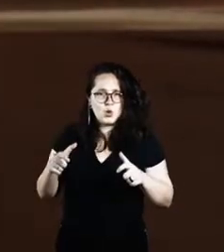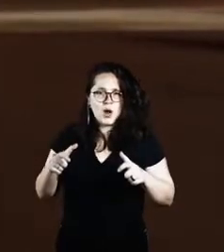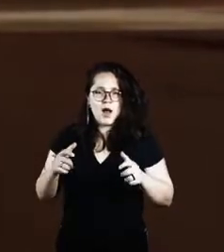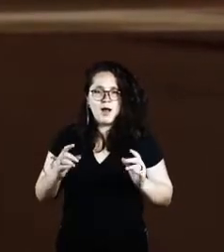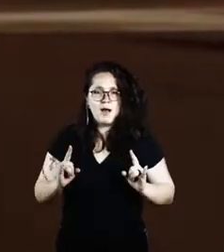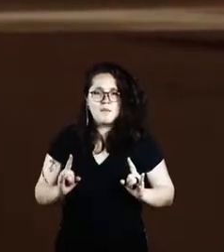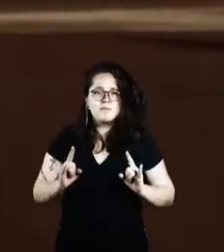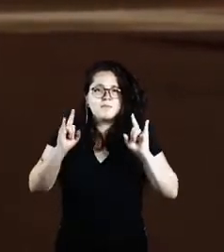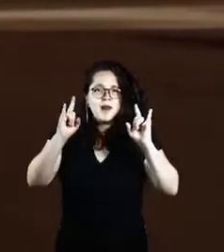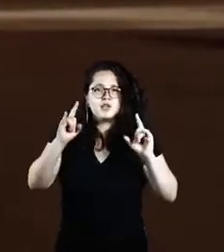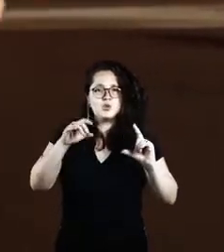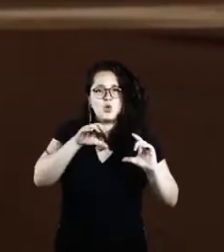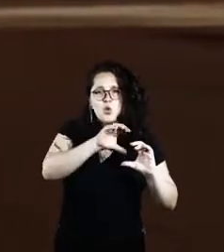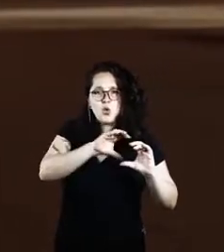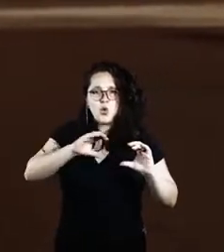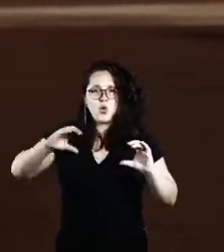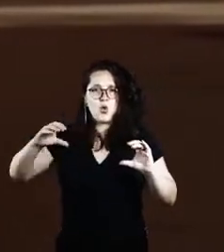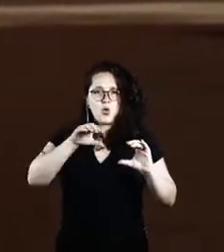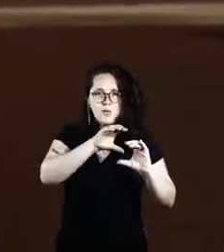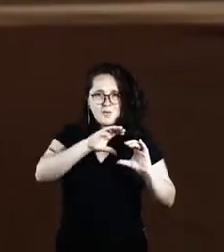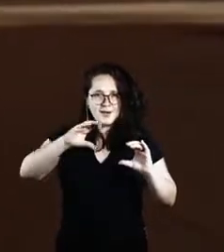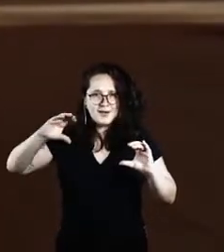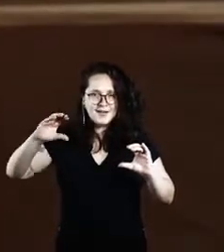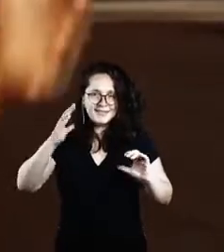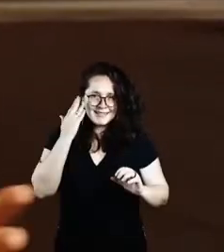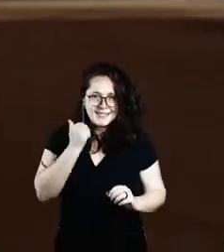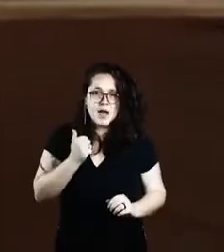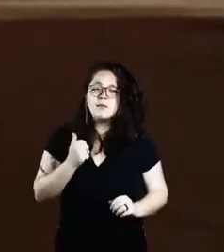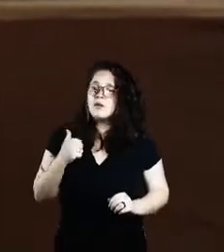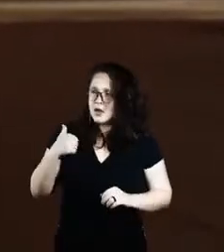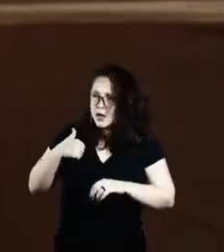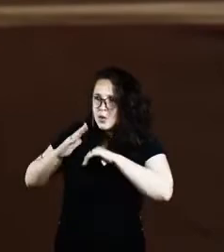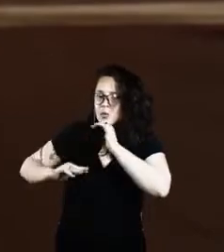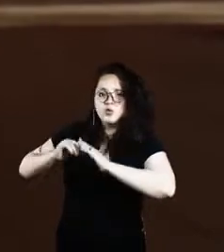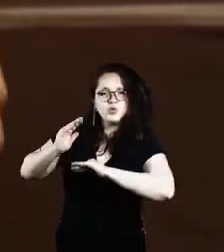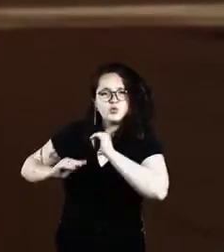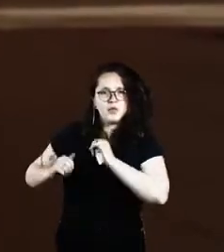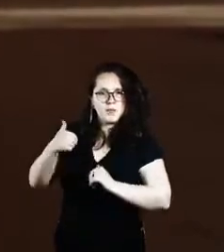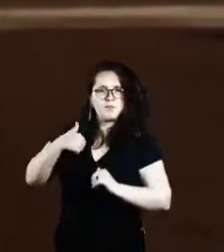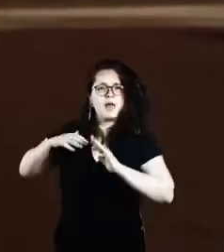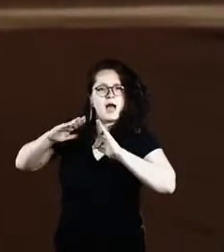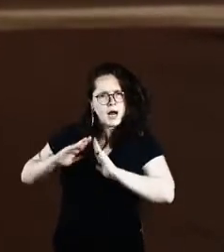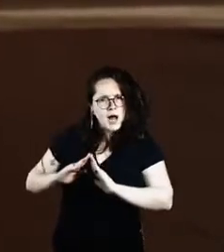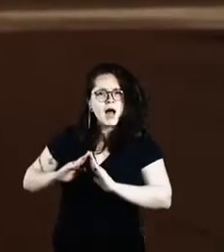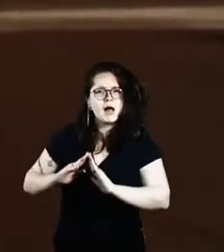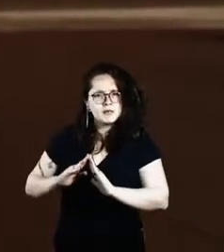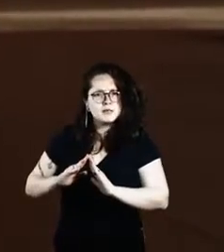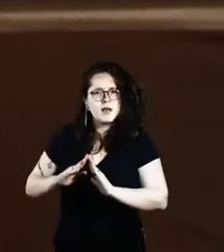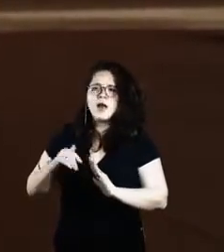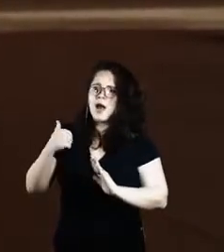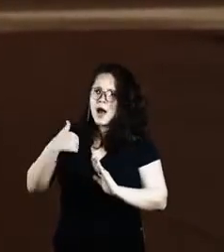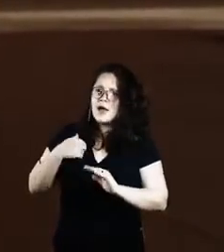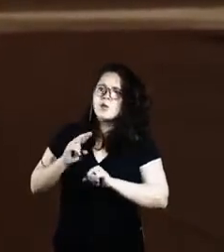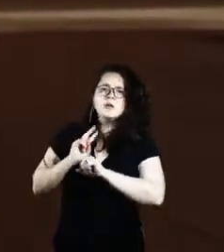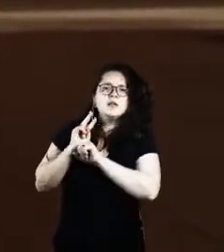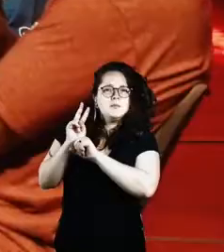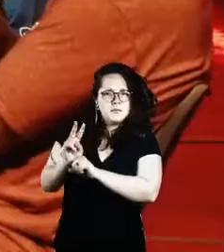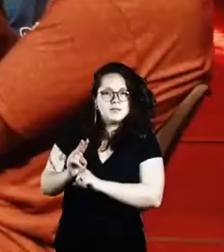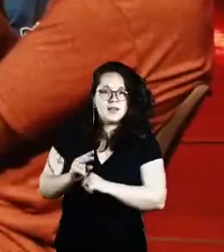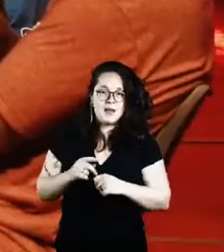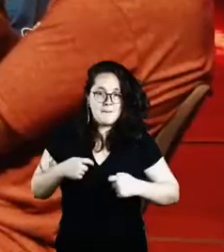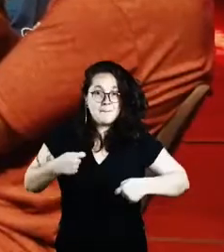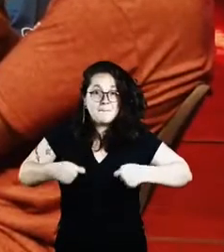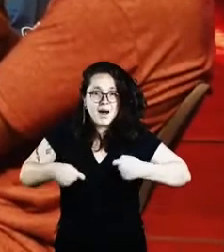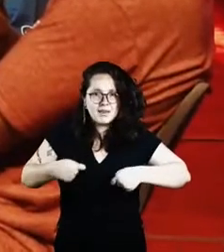outro DJ que produziu, mas não foi, aquela base lá que produziu fui eu, entendeu, aqui na minha casa, pro Blau, entendeu, e a partir do momento que eu emprestei essa bateria eletrônica minha